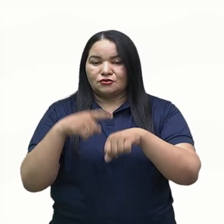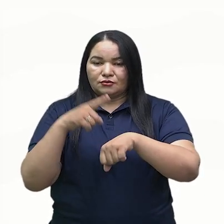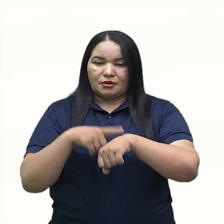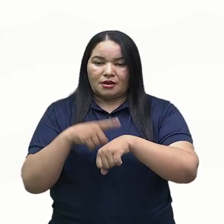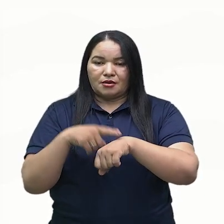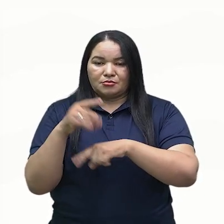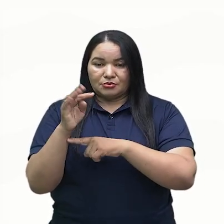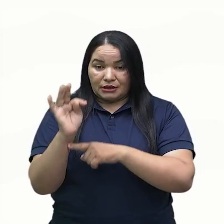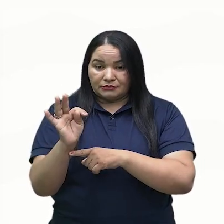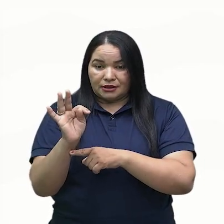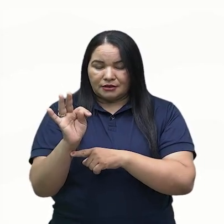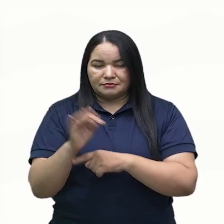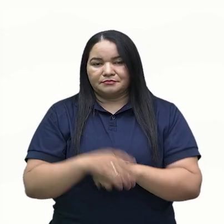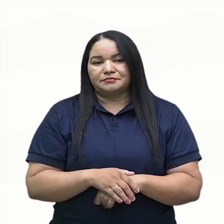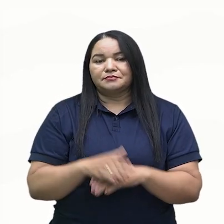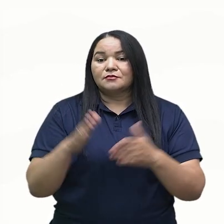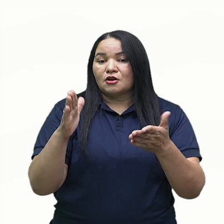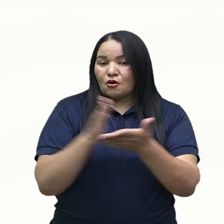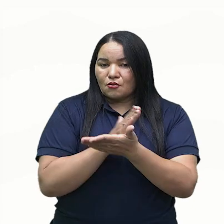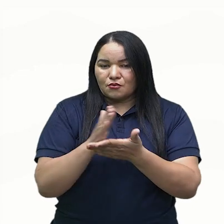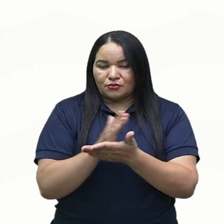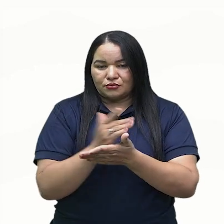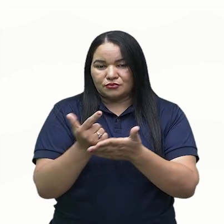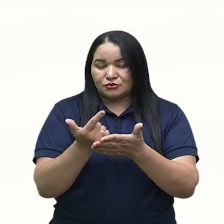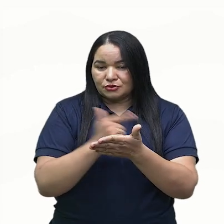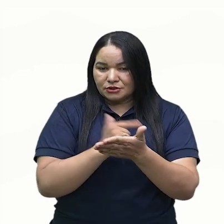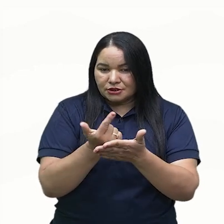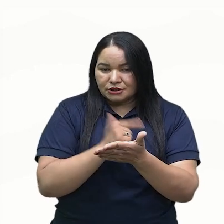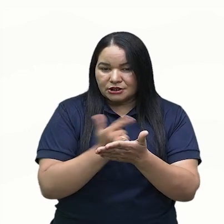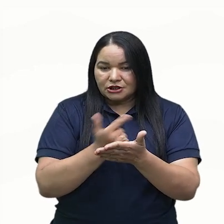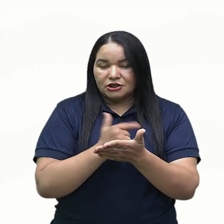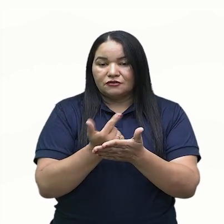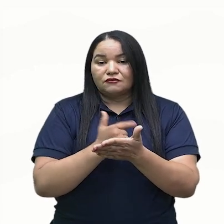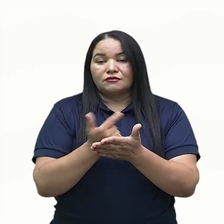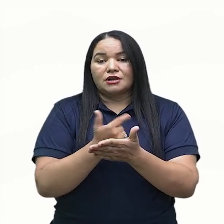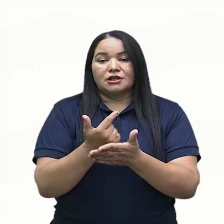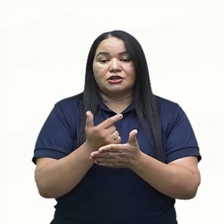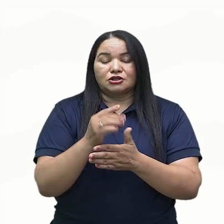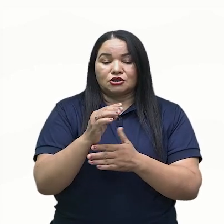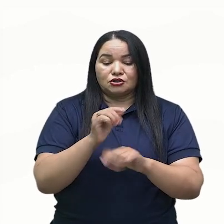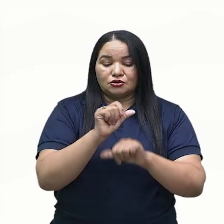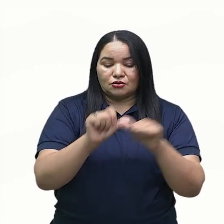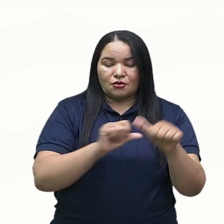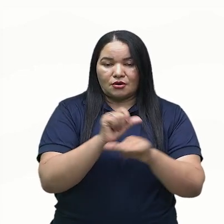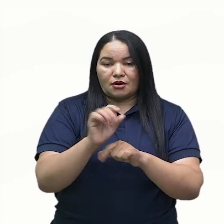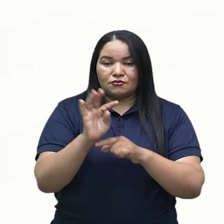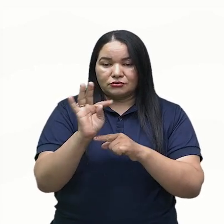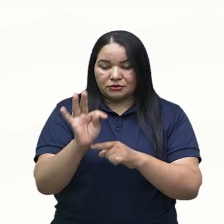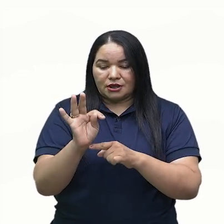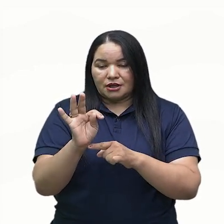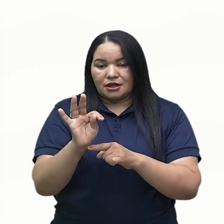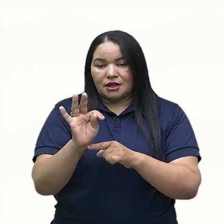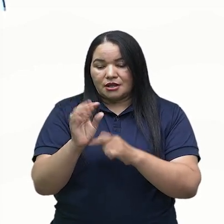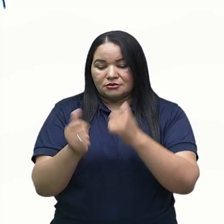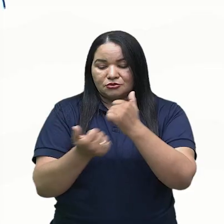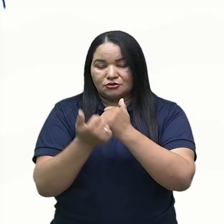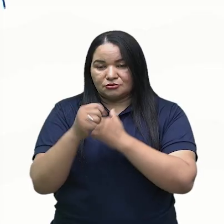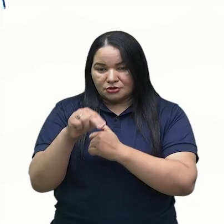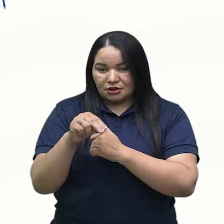Em algumas situações, em alguns livros, aliás, ele troca esse T por N, tá? Então,